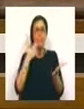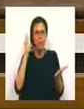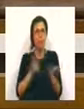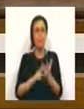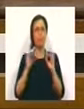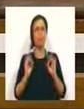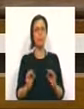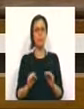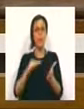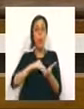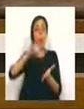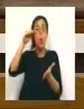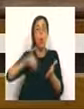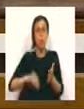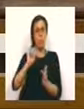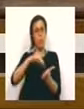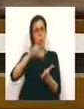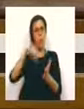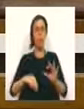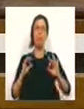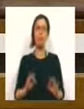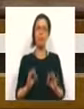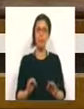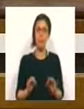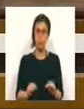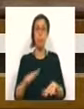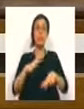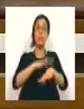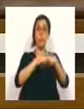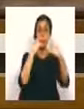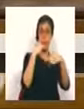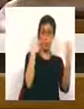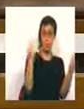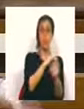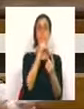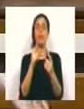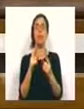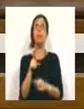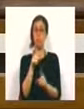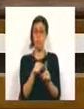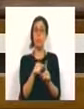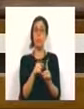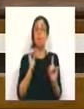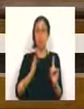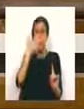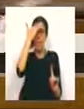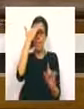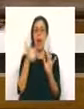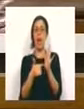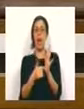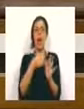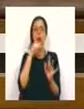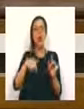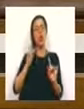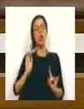efetiva a contratação, a sua contratação, quer na administração pública, um mecanismo já previsto e já